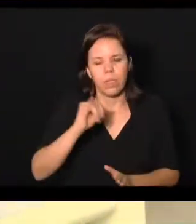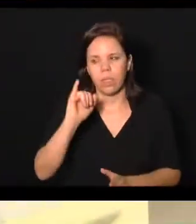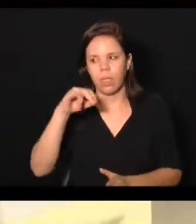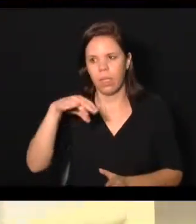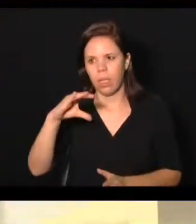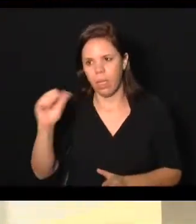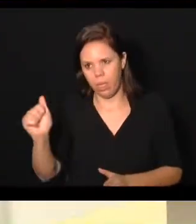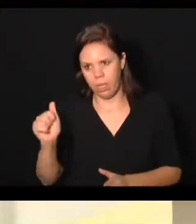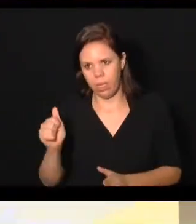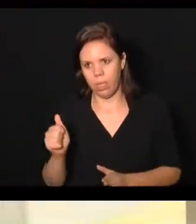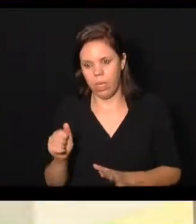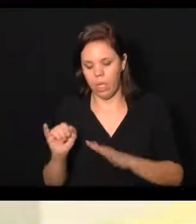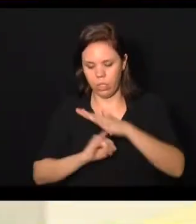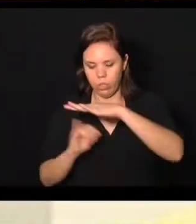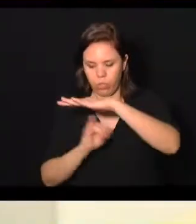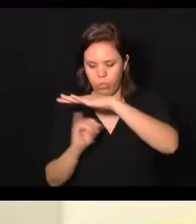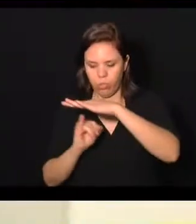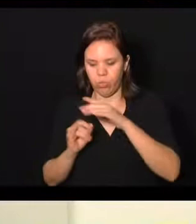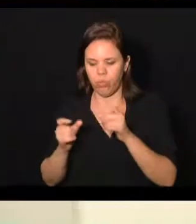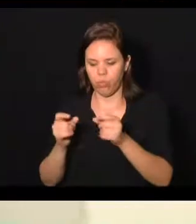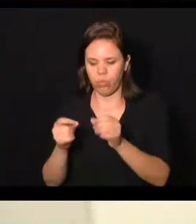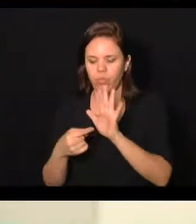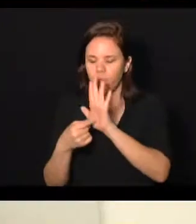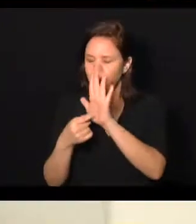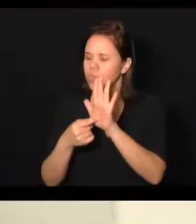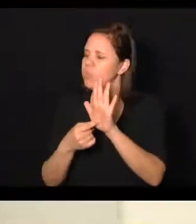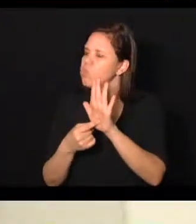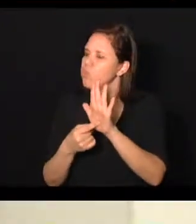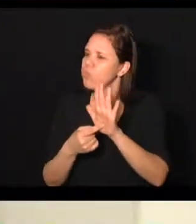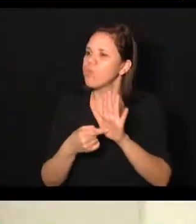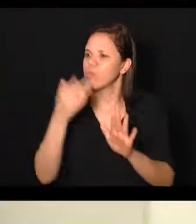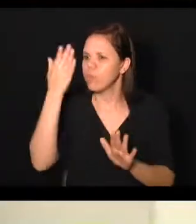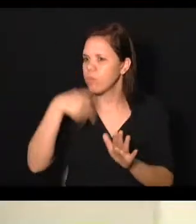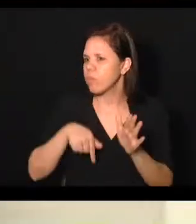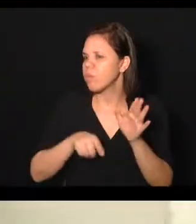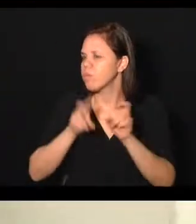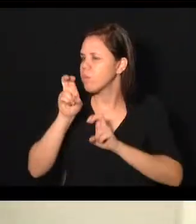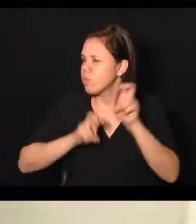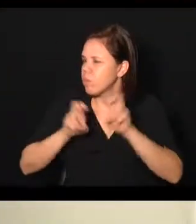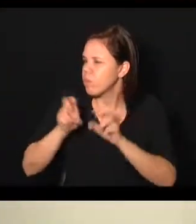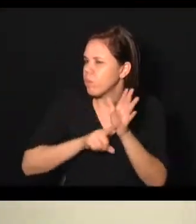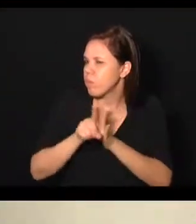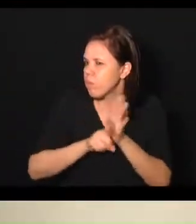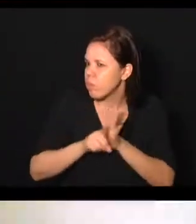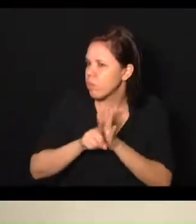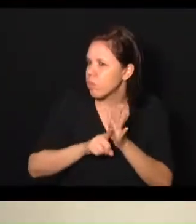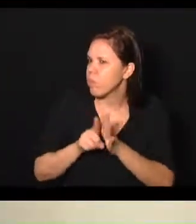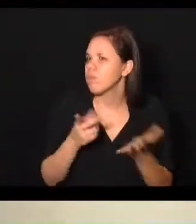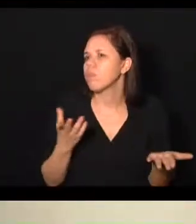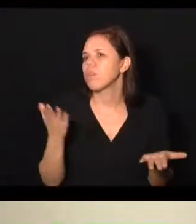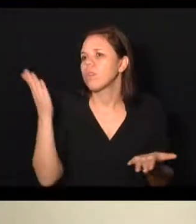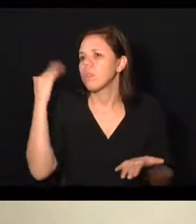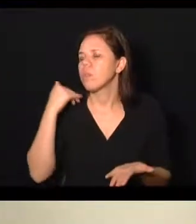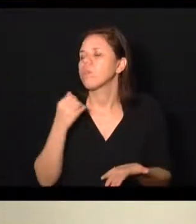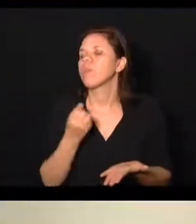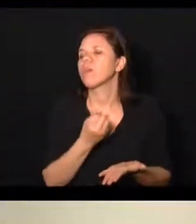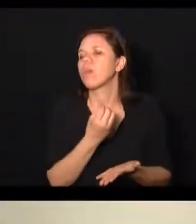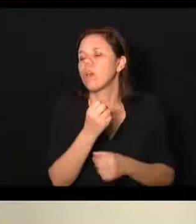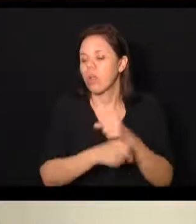de Câncer, ele dá uma direção na sua estatística que serão catalogados no ano de